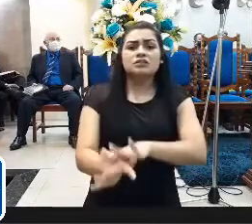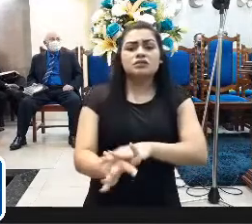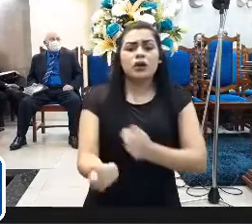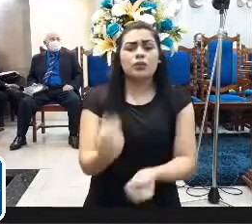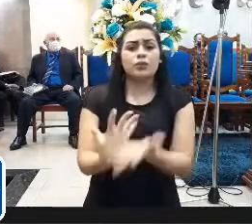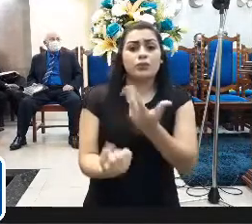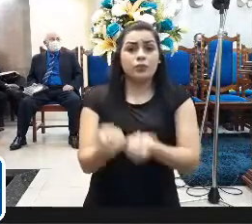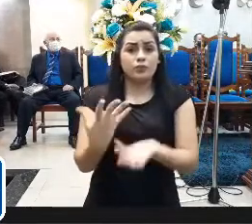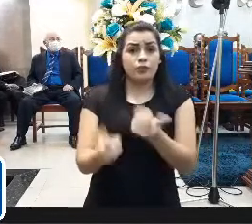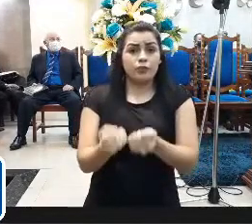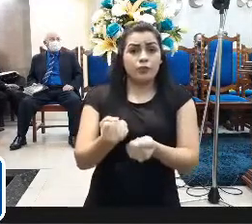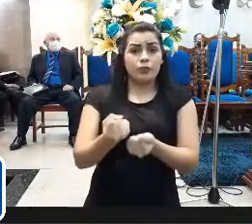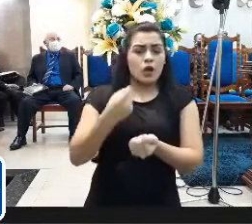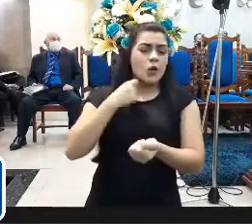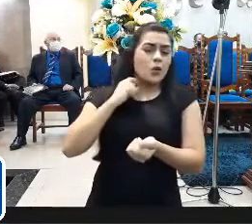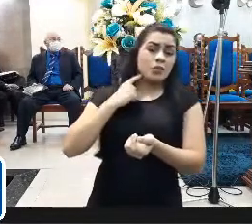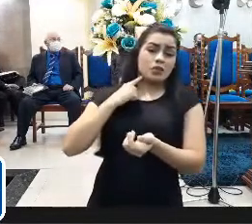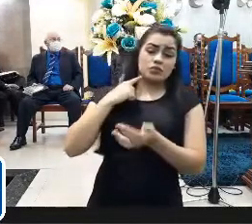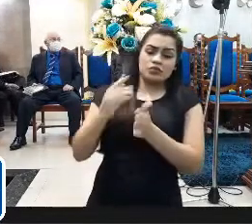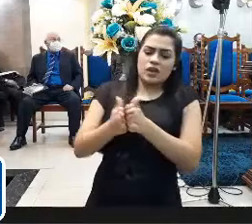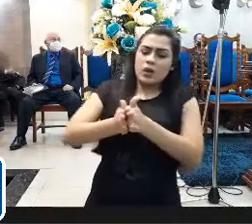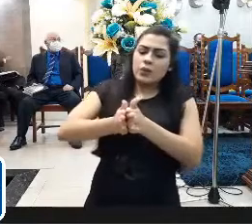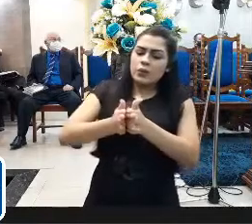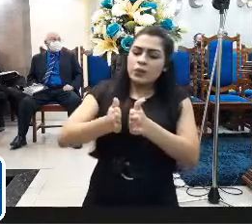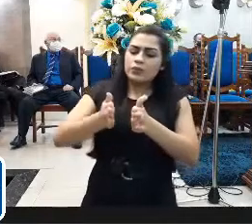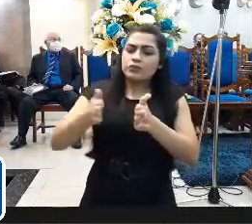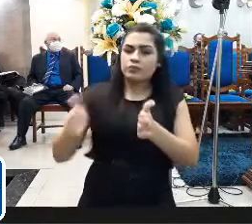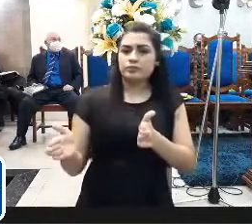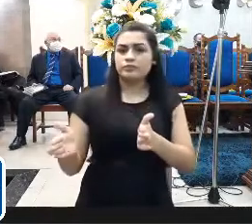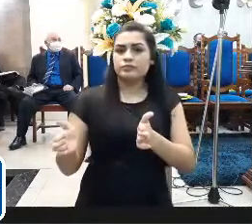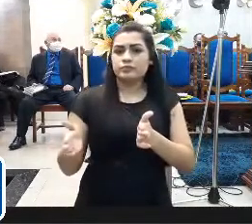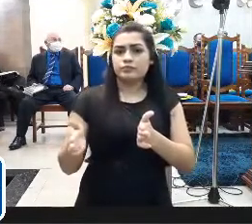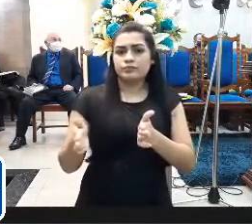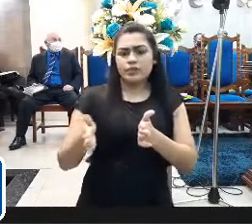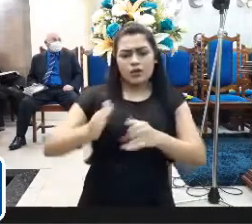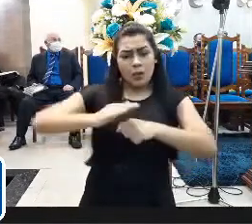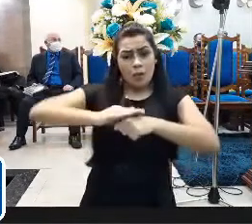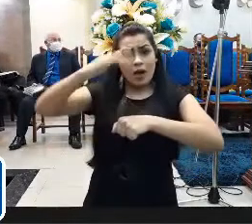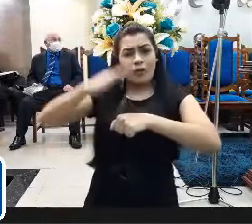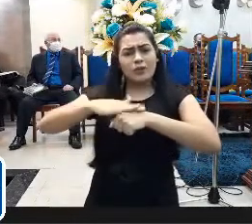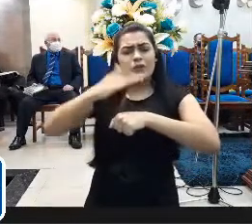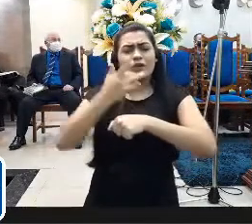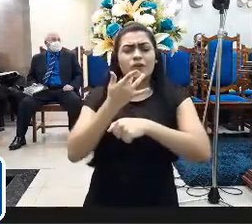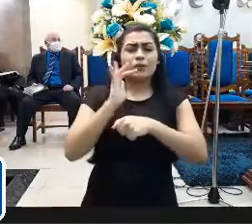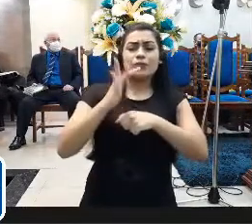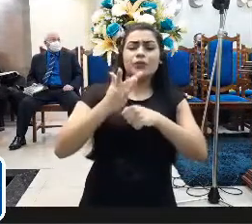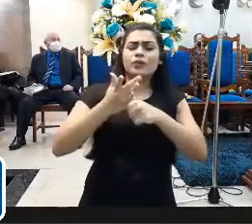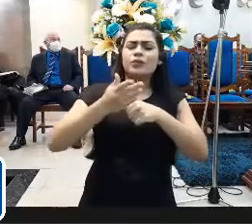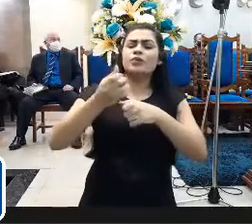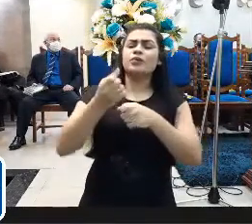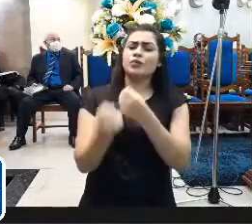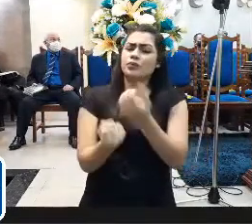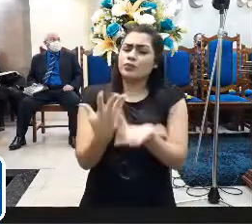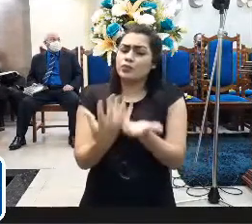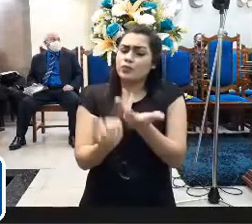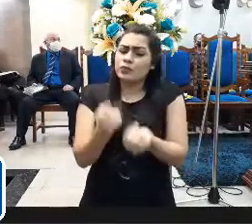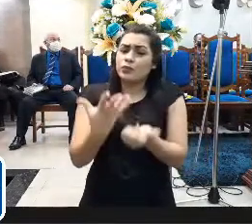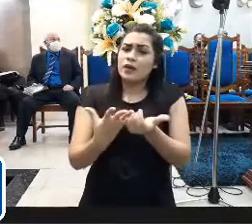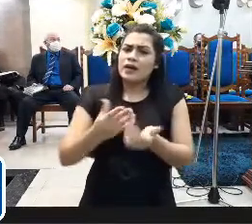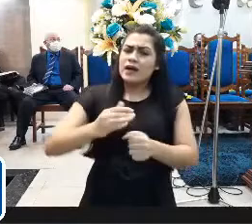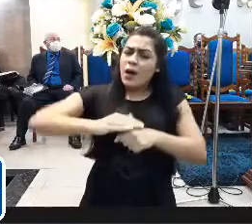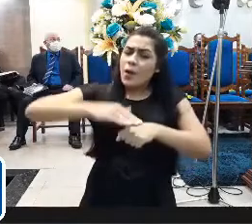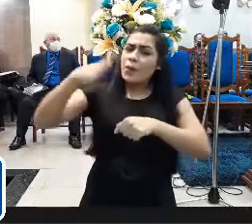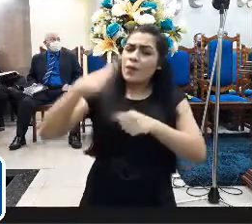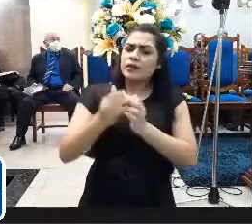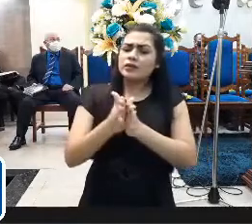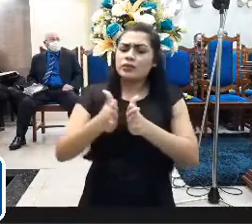tirar as escórias, glória a Deus. Quanto mais o ouro provado, derretido, mais fica ouro puro,